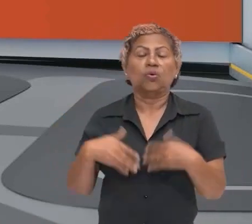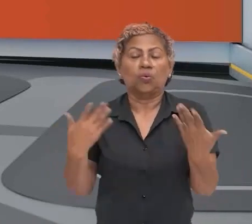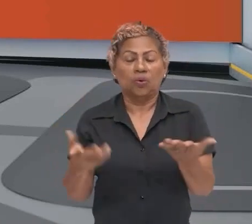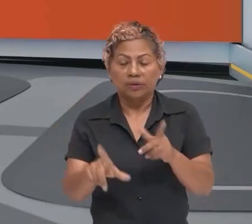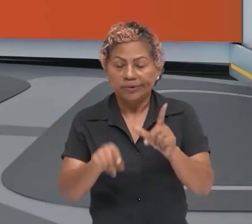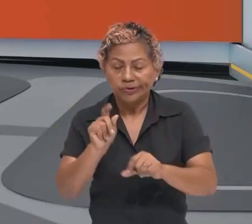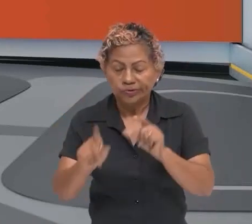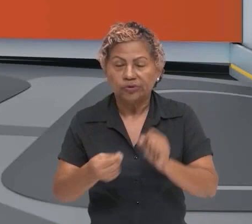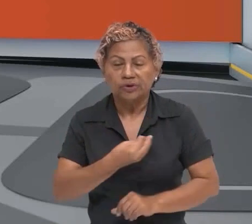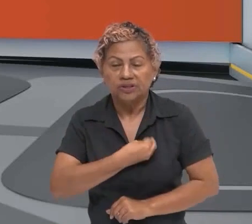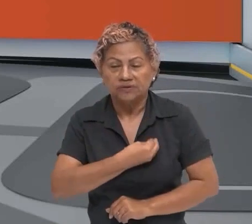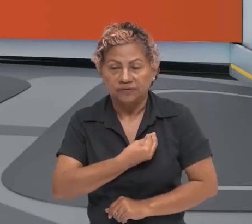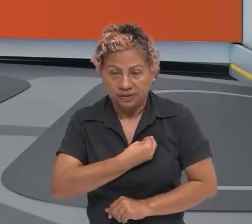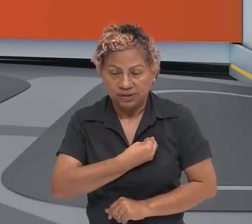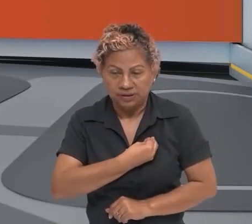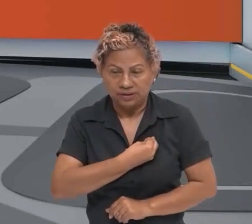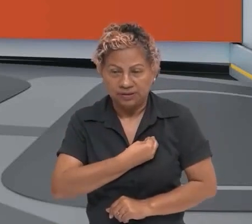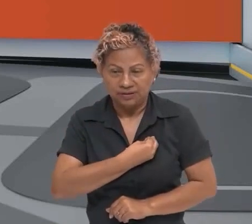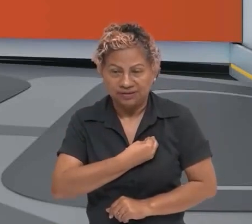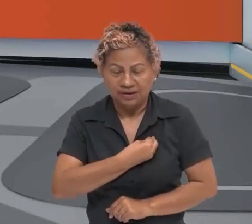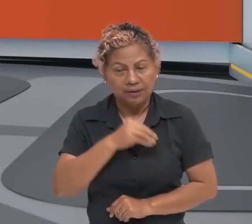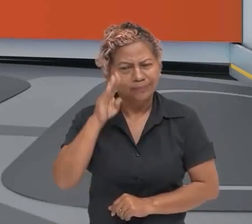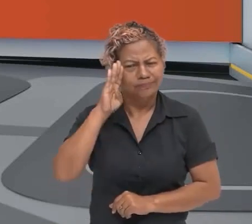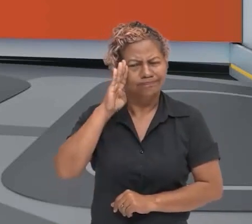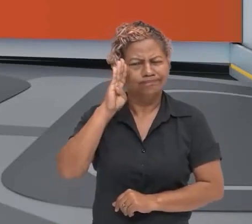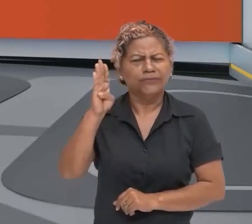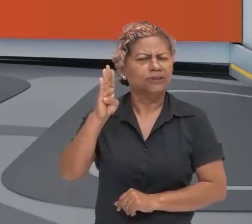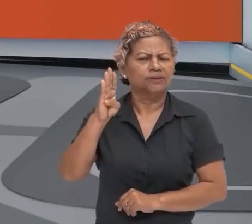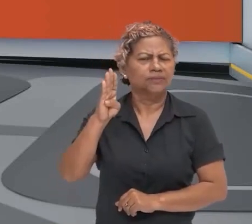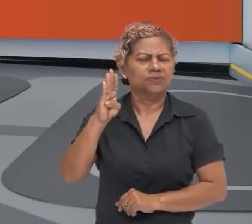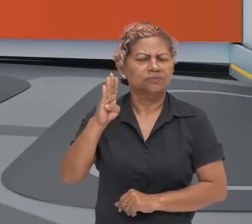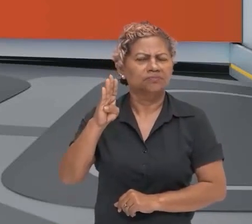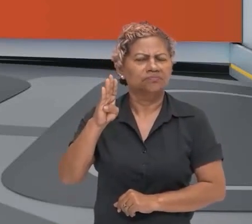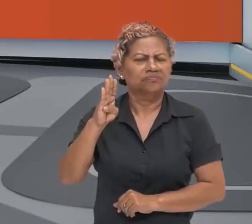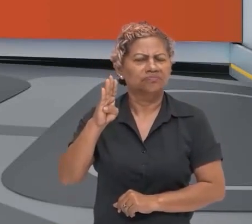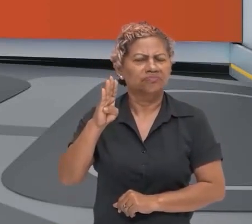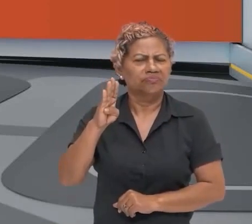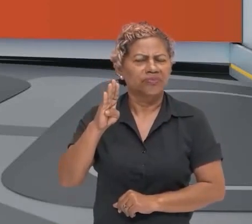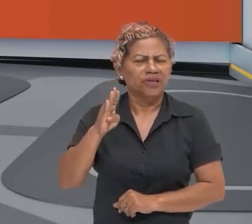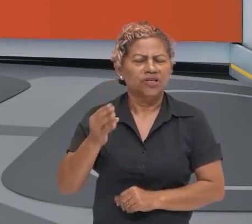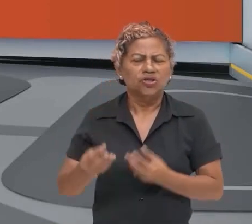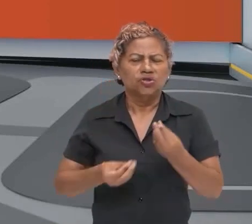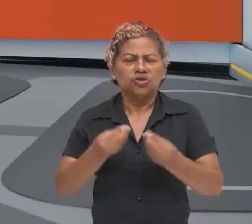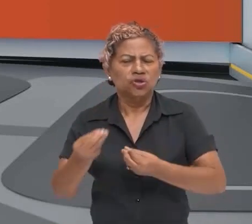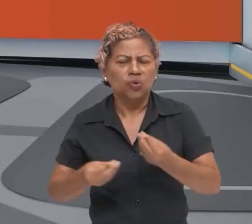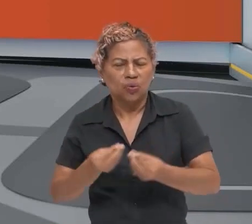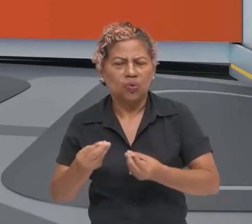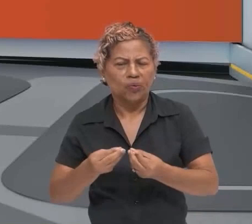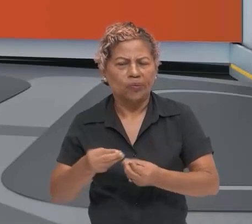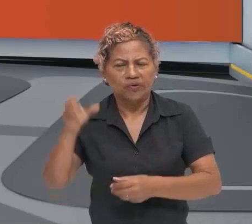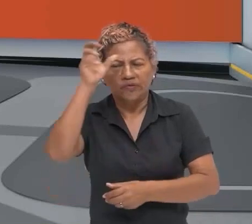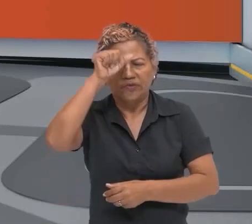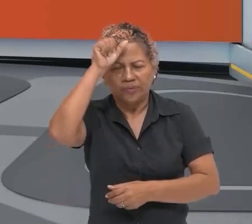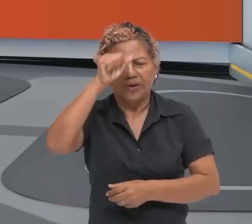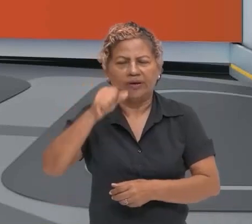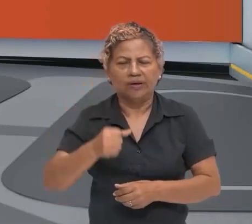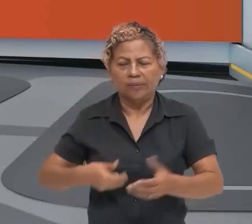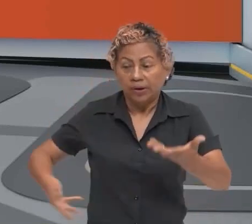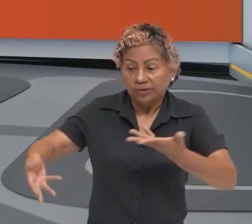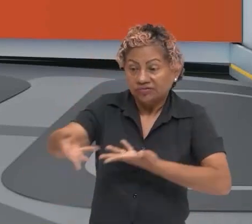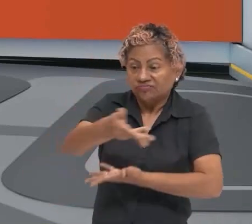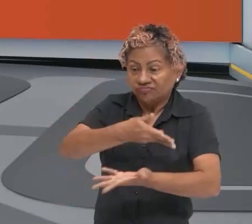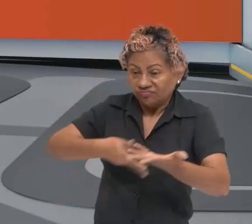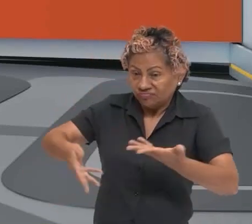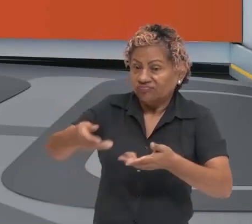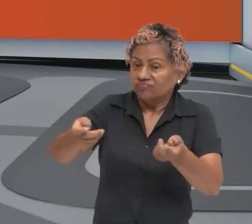que fazer durante a nossa vida, principalmente no nosso campo de aprendizagem, ela pode ser partilhada, ela